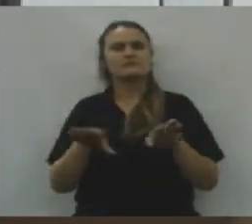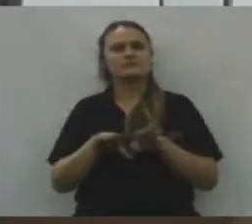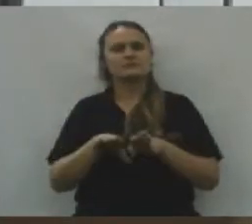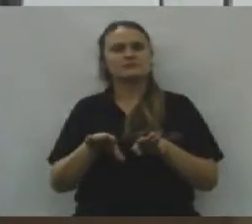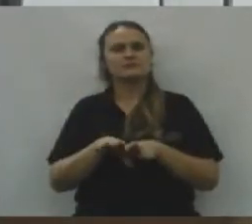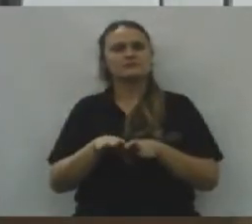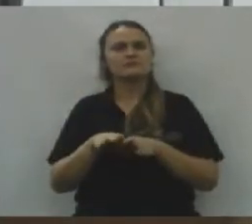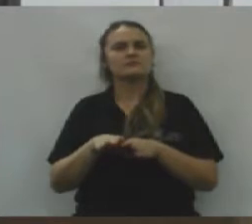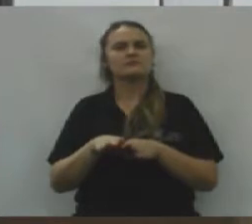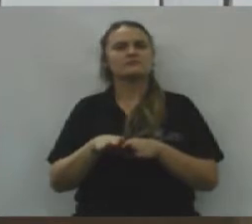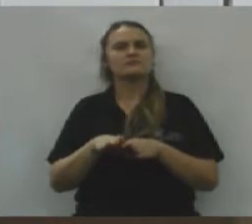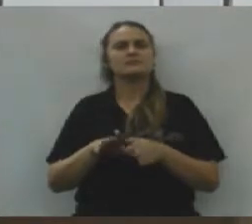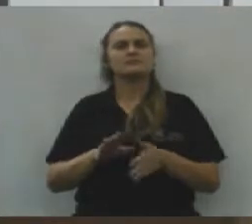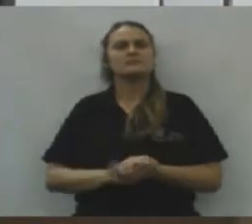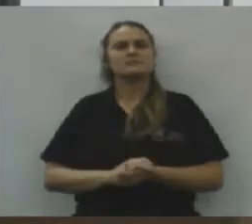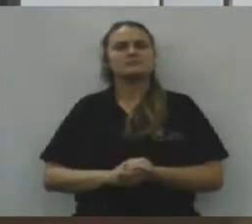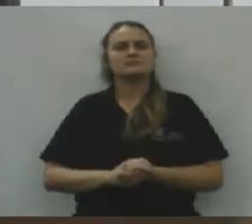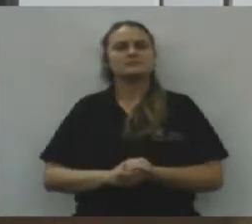Inclusive,